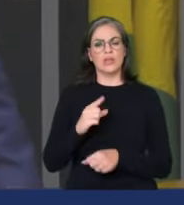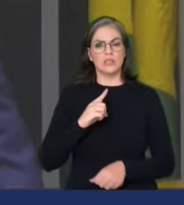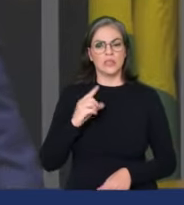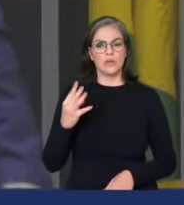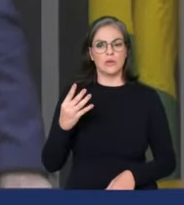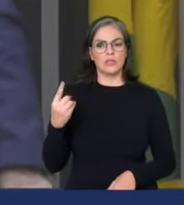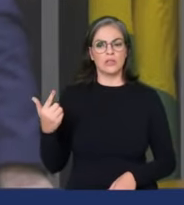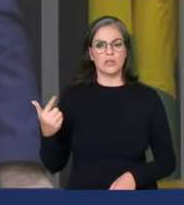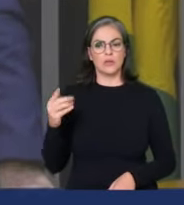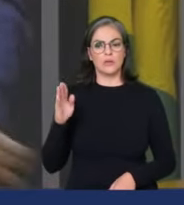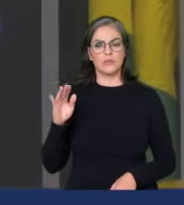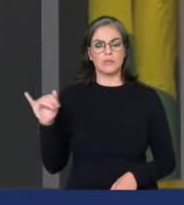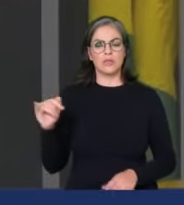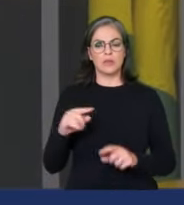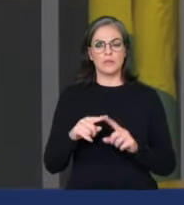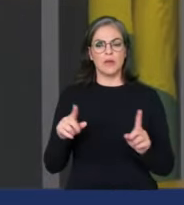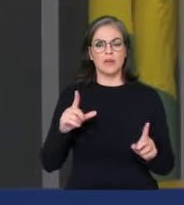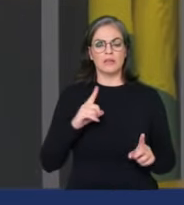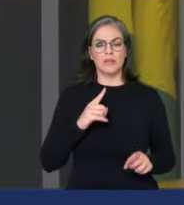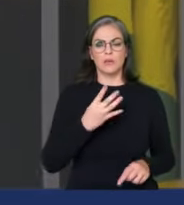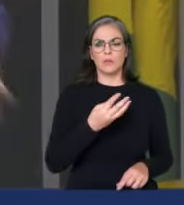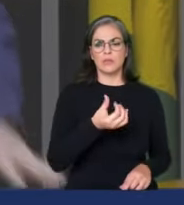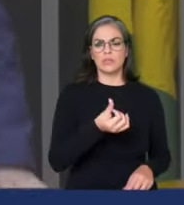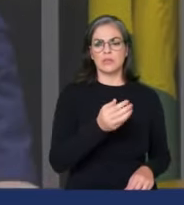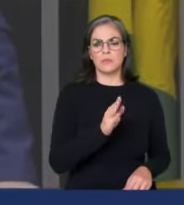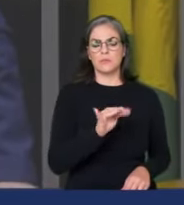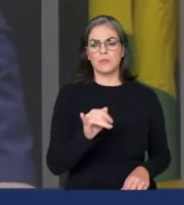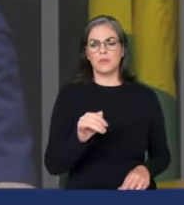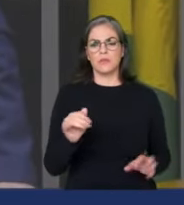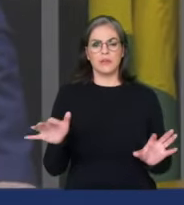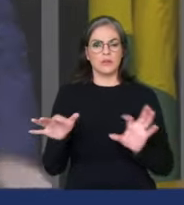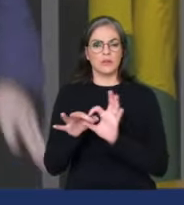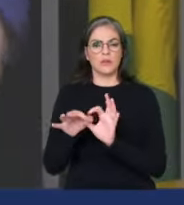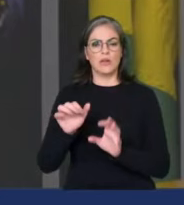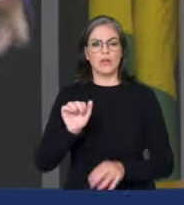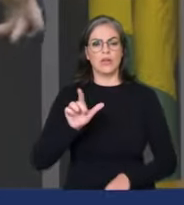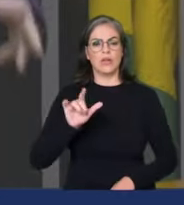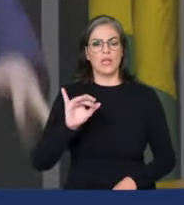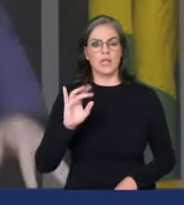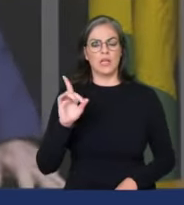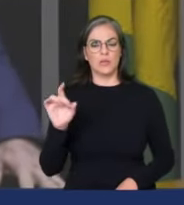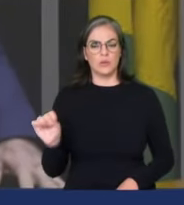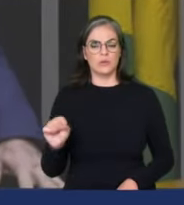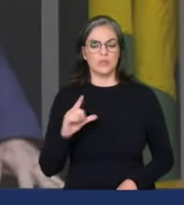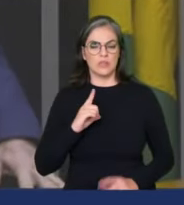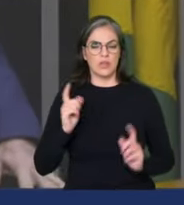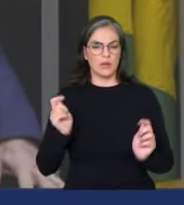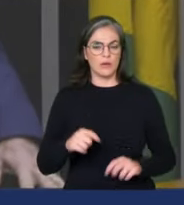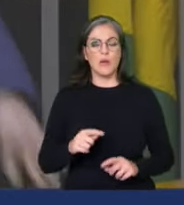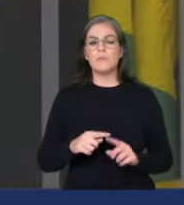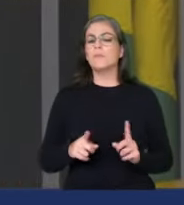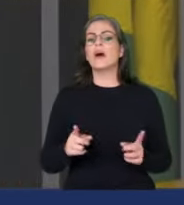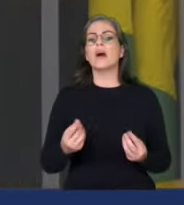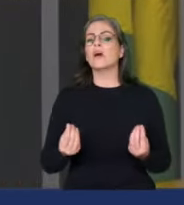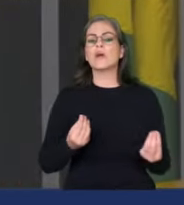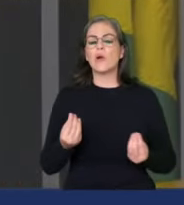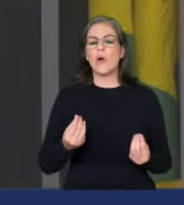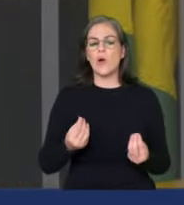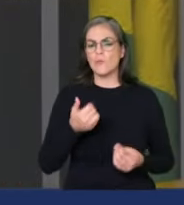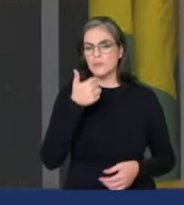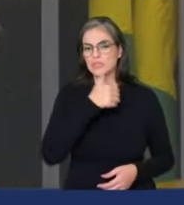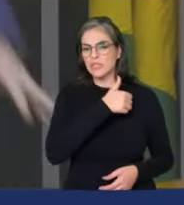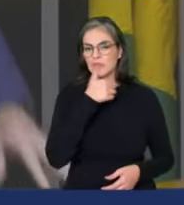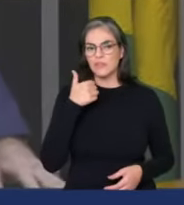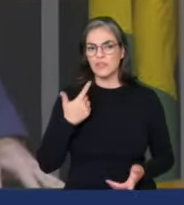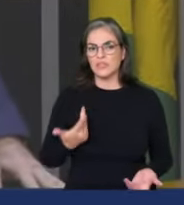na mão dos aliados. Tem sim, porque está todo mundo aliado. Agora, a custo de quê? De ver a política energética